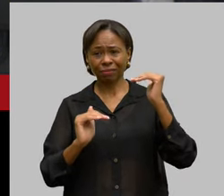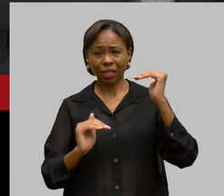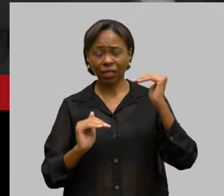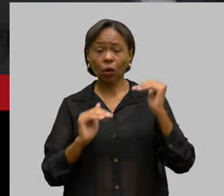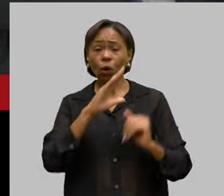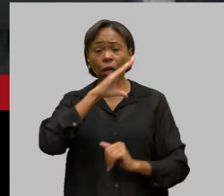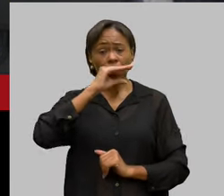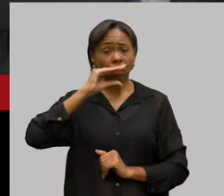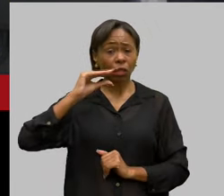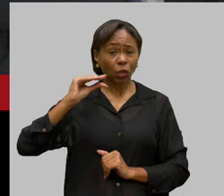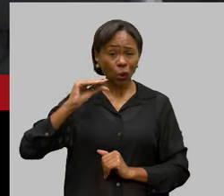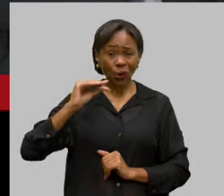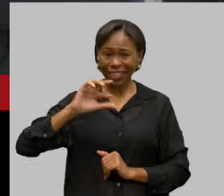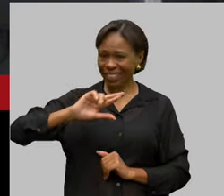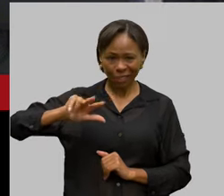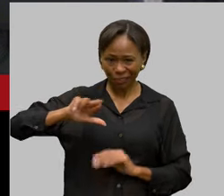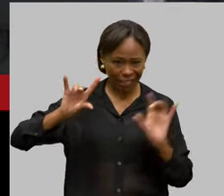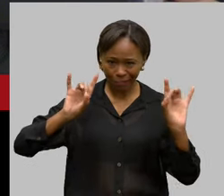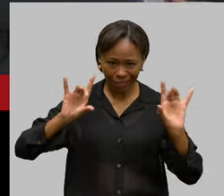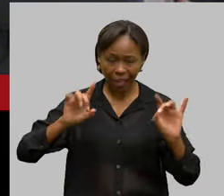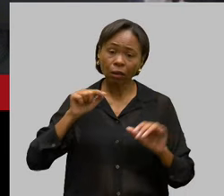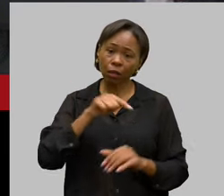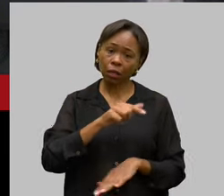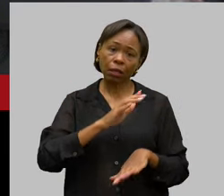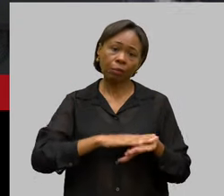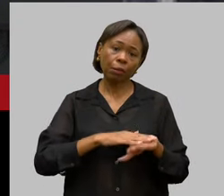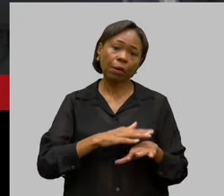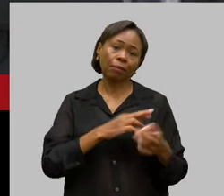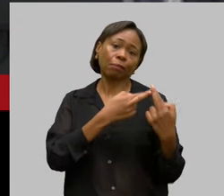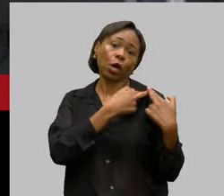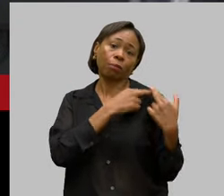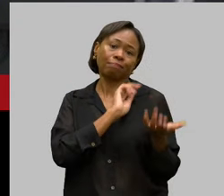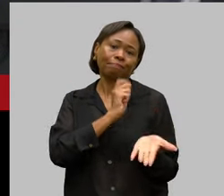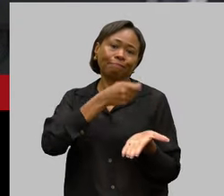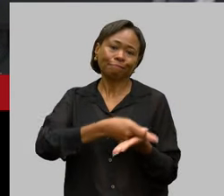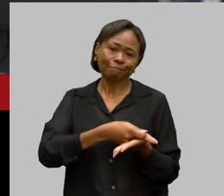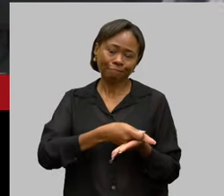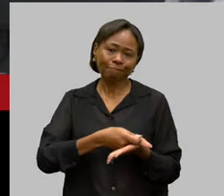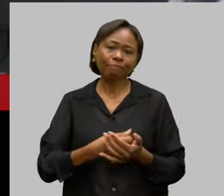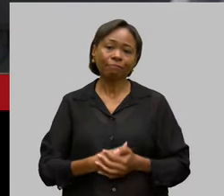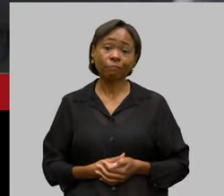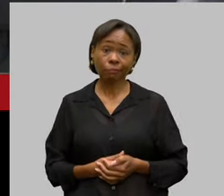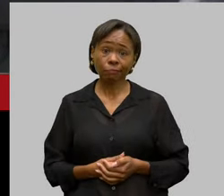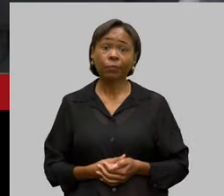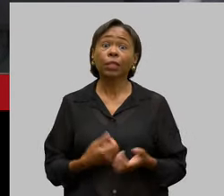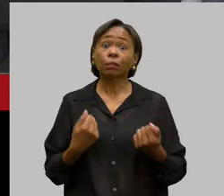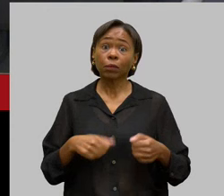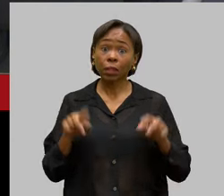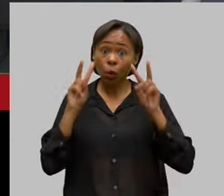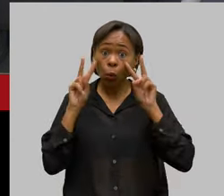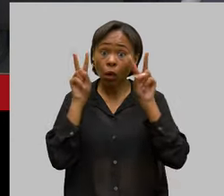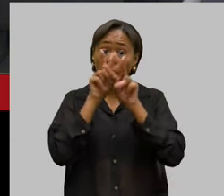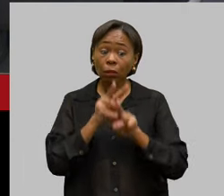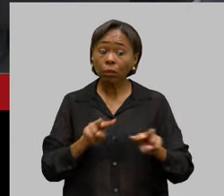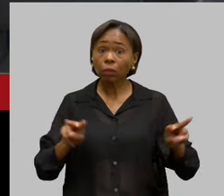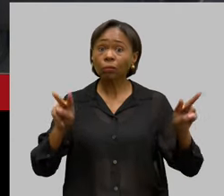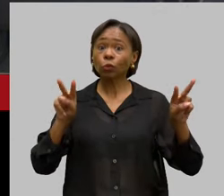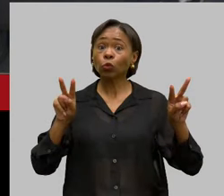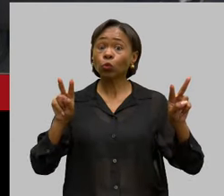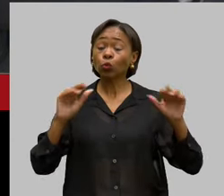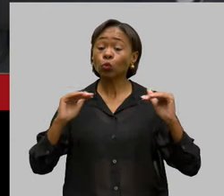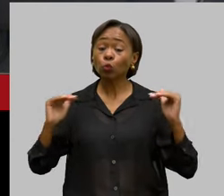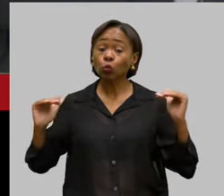conta eu acho que essa é a grande questão que nós temos que olhar nós temos que olhar como um todo nós somos parte de um